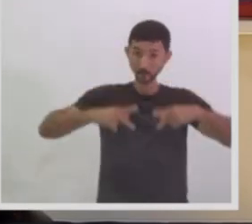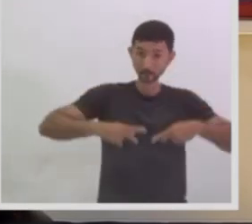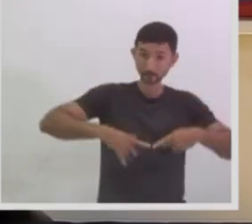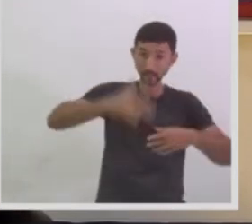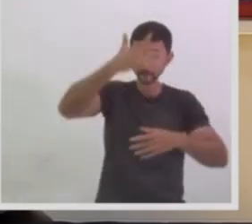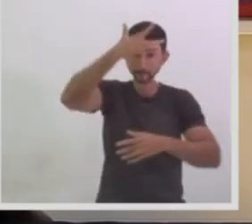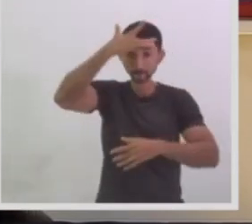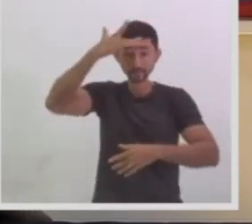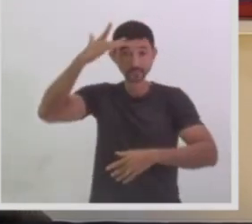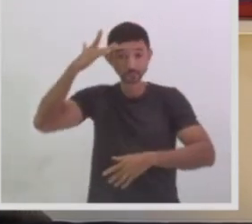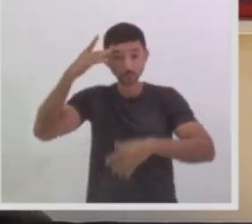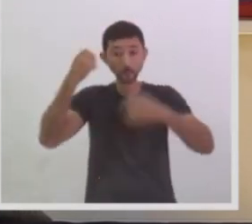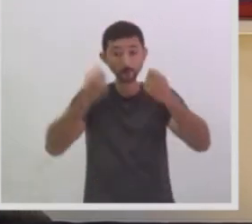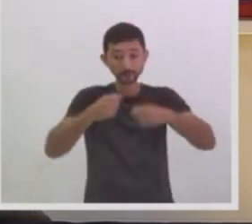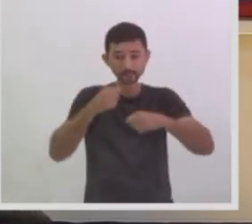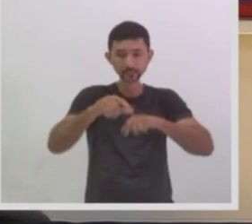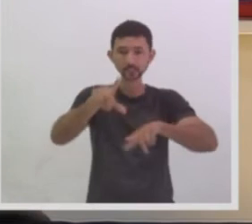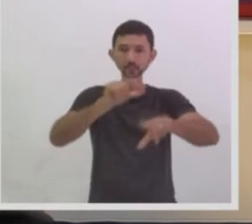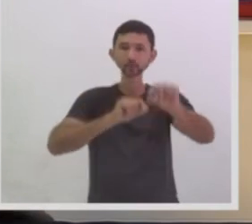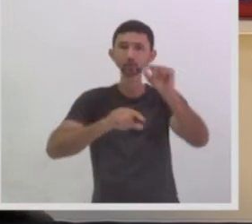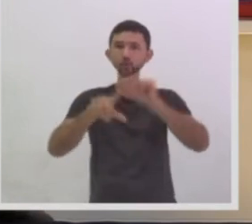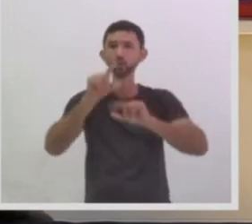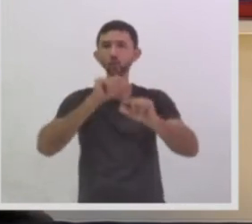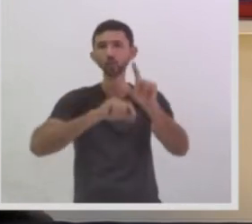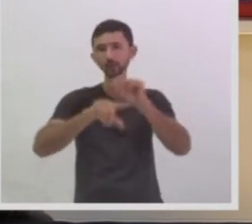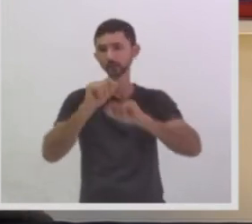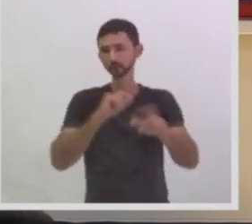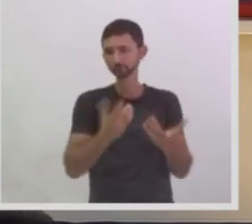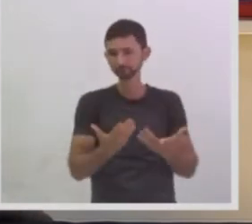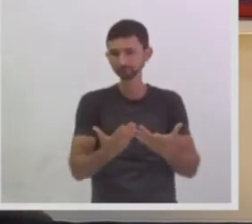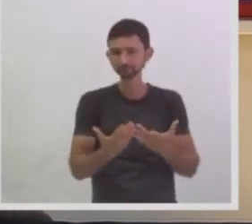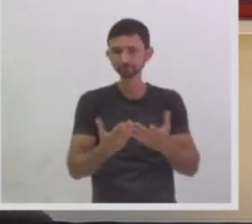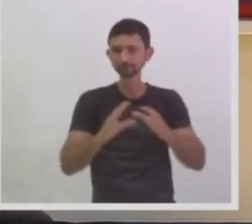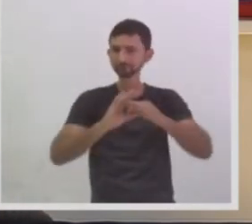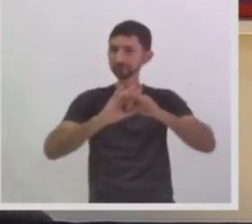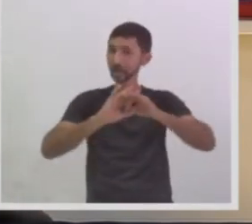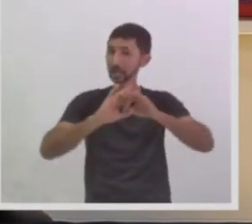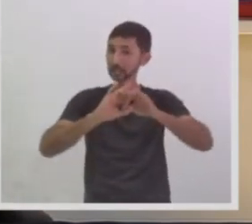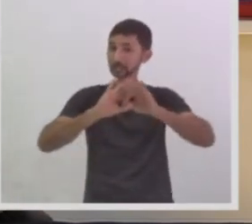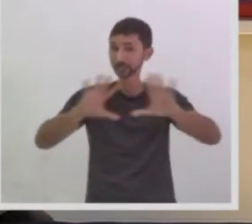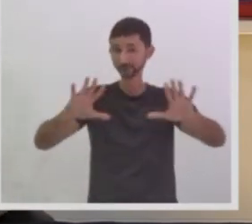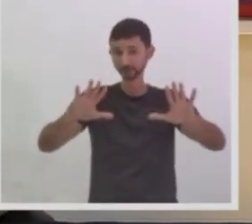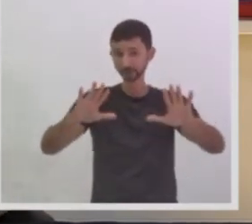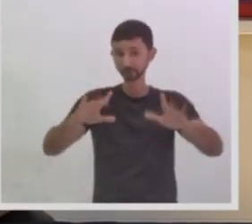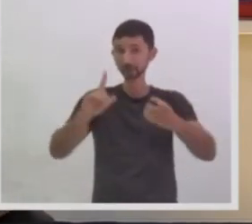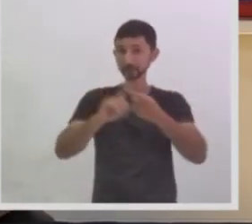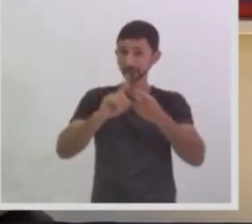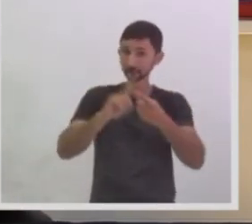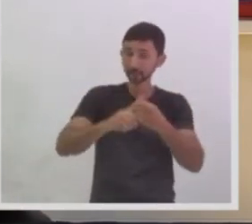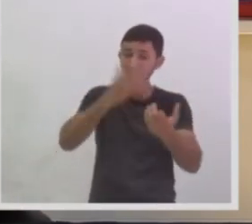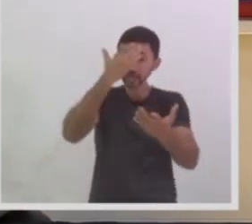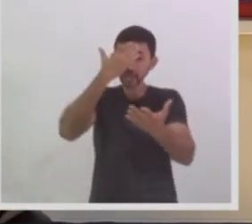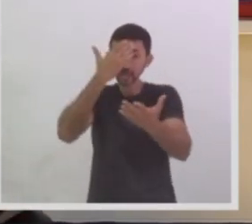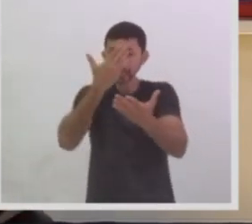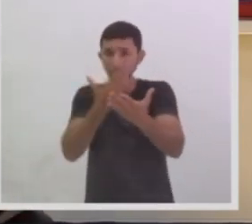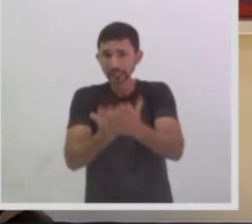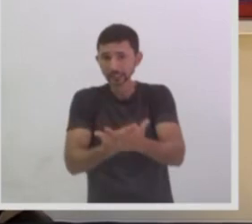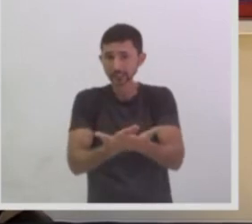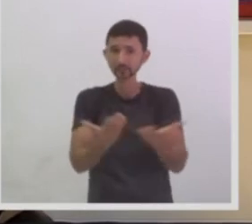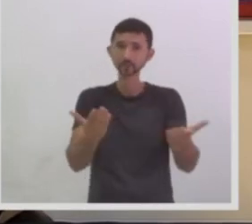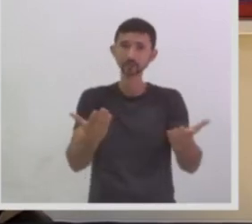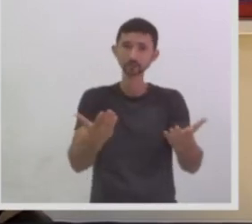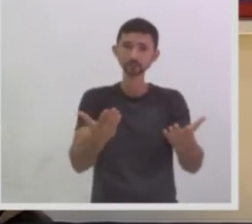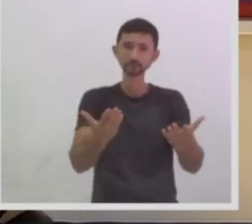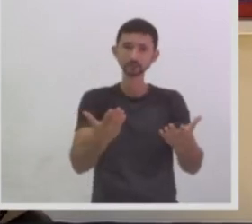humano tem o direito, que ninguém pode tirar, direito à crença pessoal, ou seja, de acreditar naquilo que